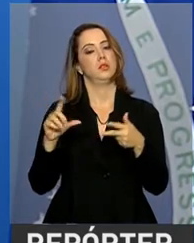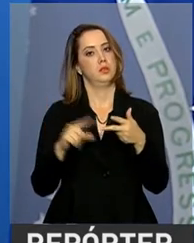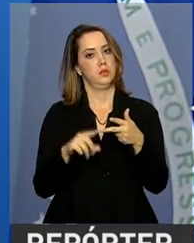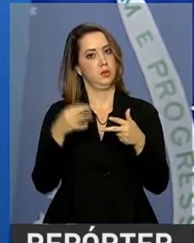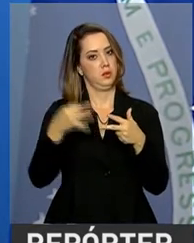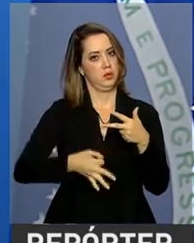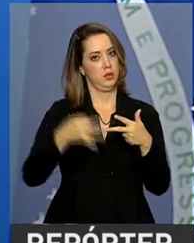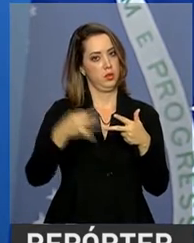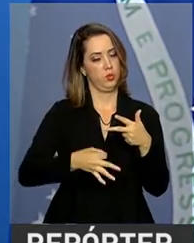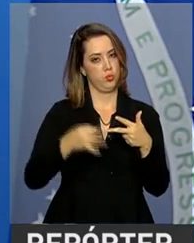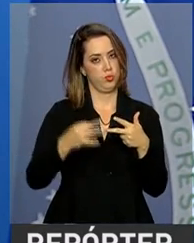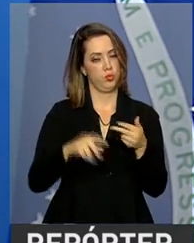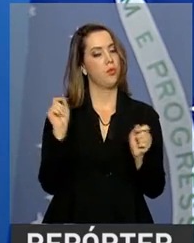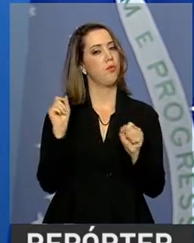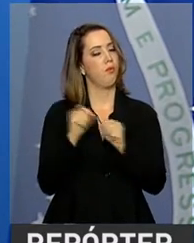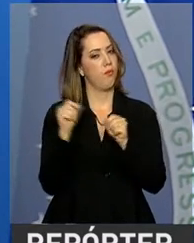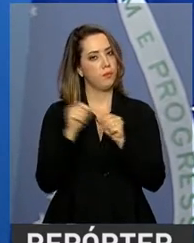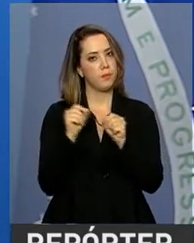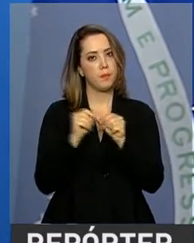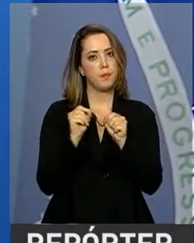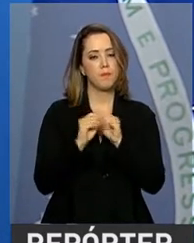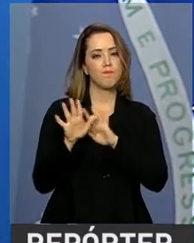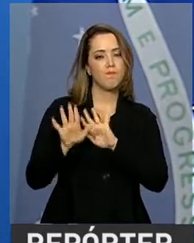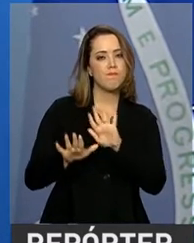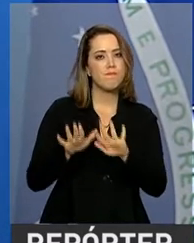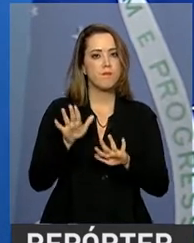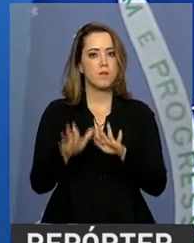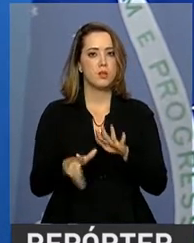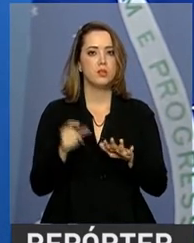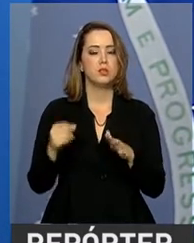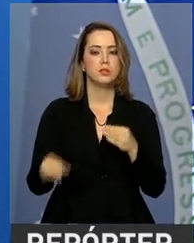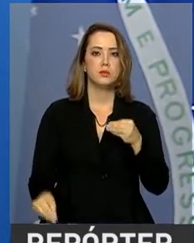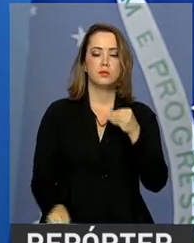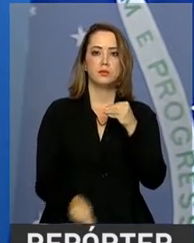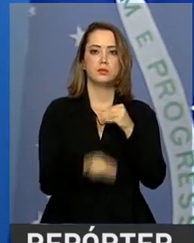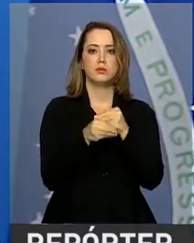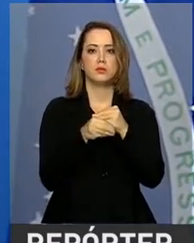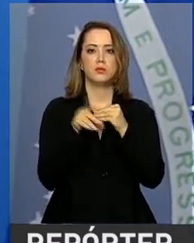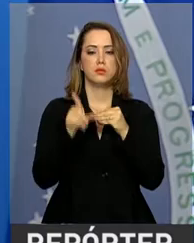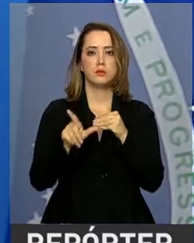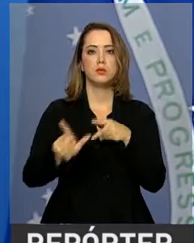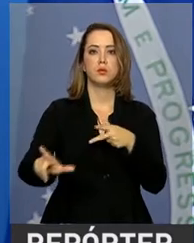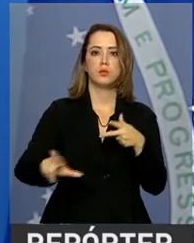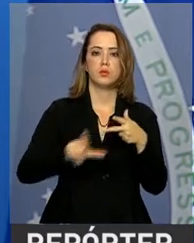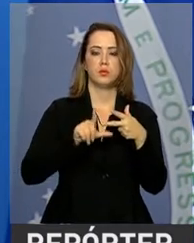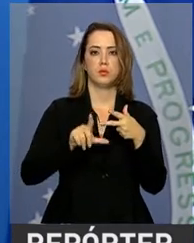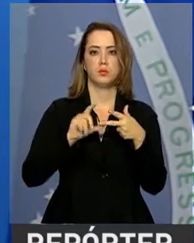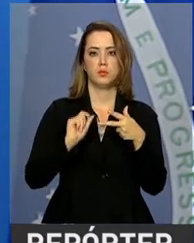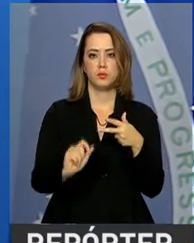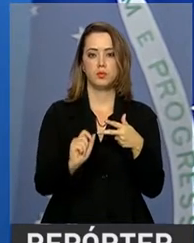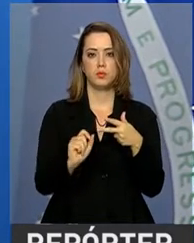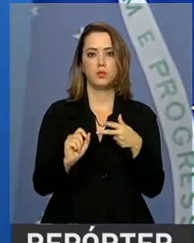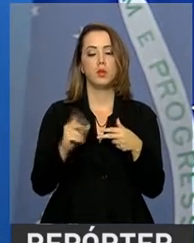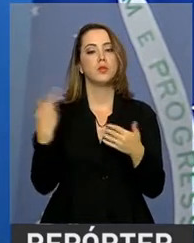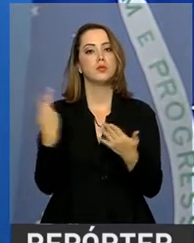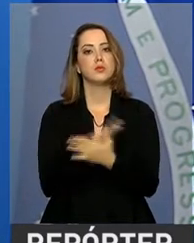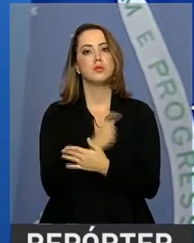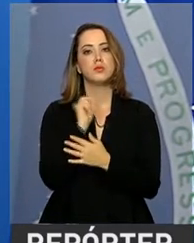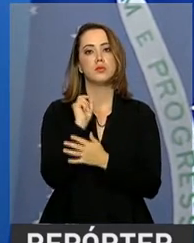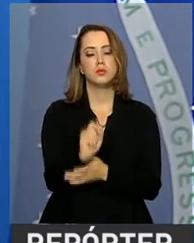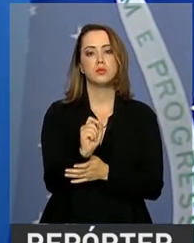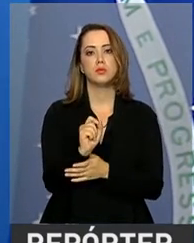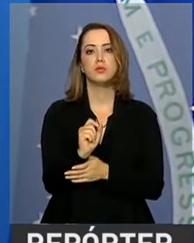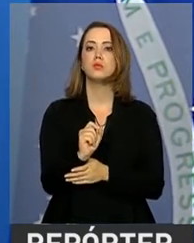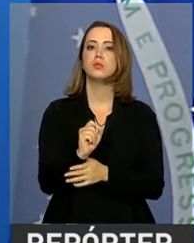Judiciário cumprirá, de certo modo, substituir-se ao Poder Legislativo, o que ocorrerá